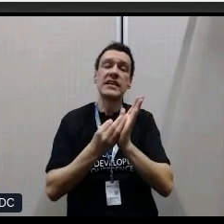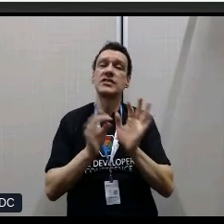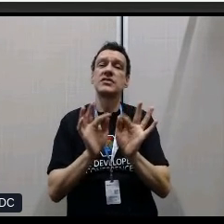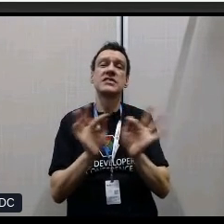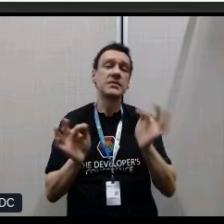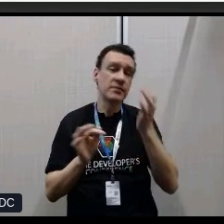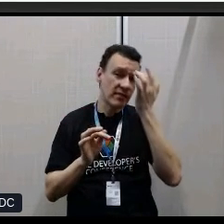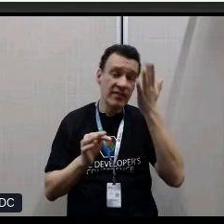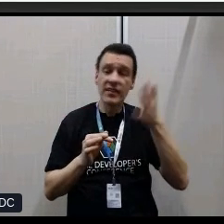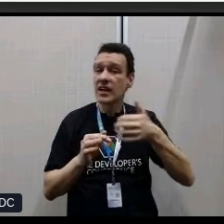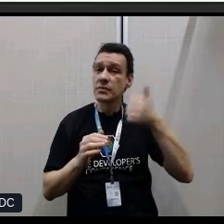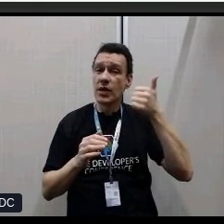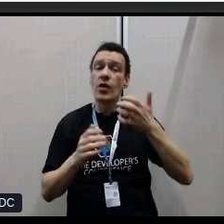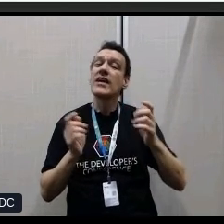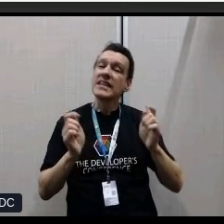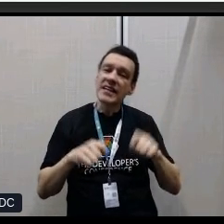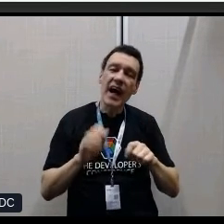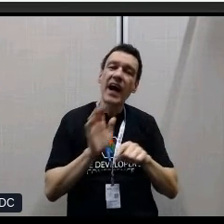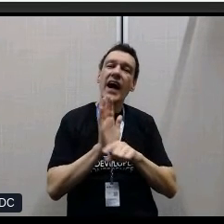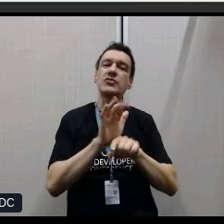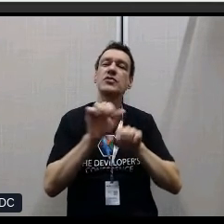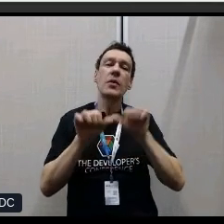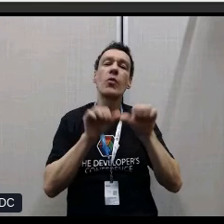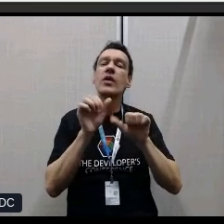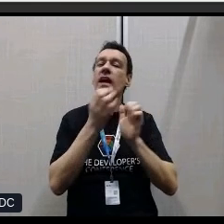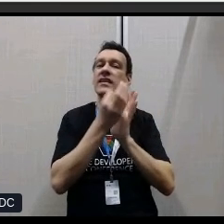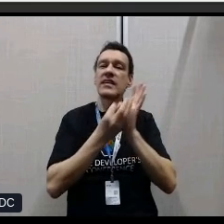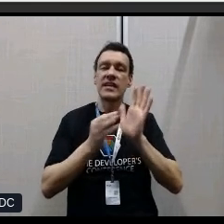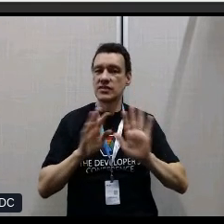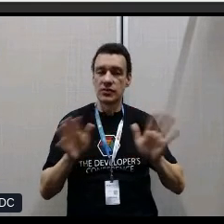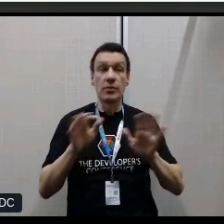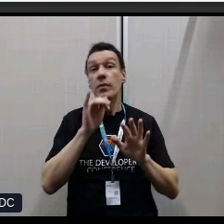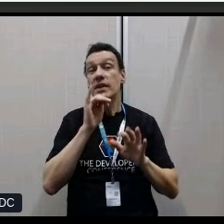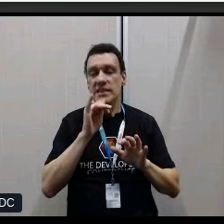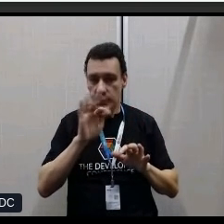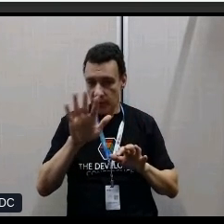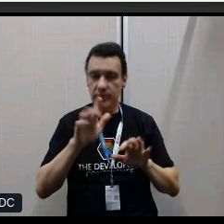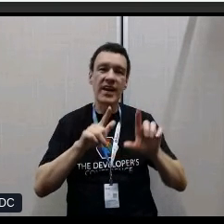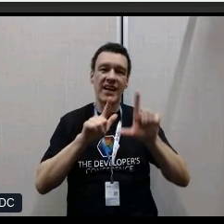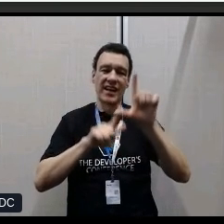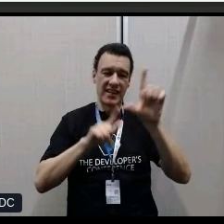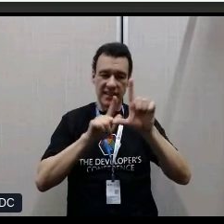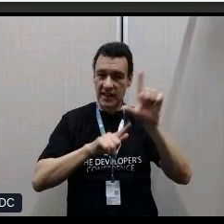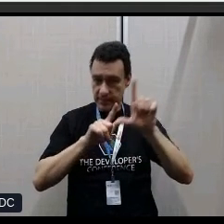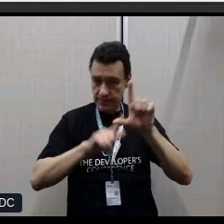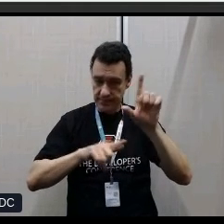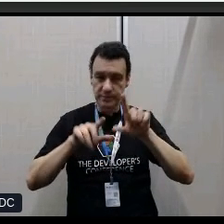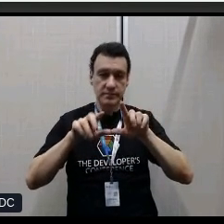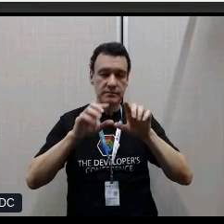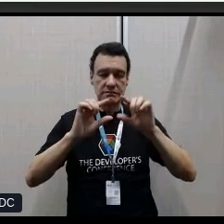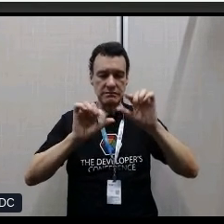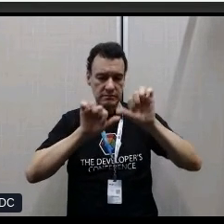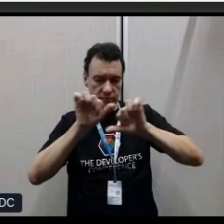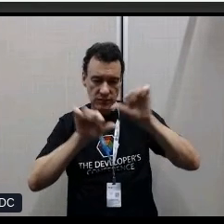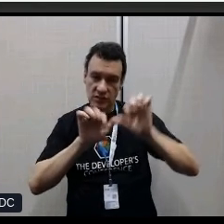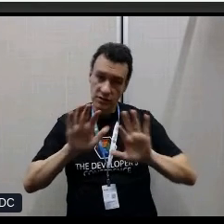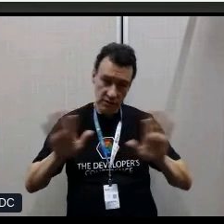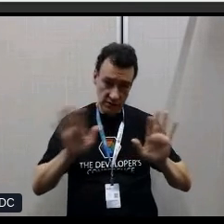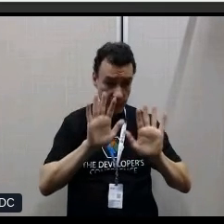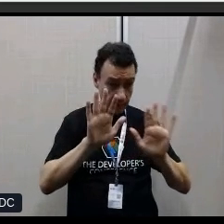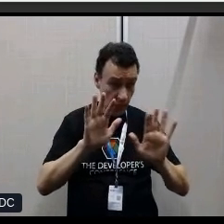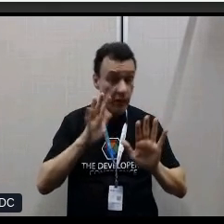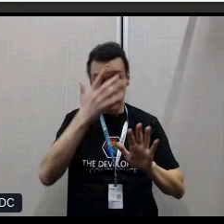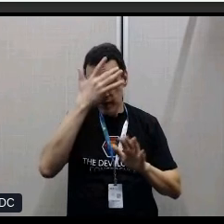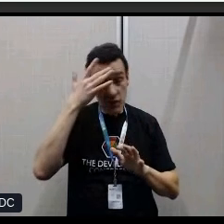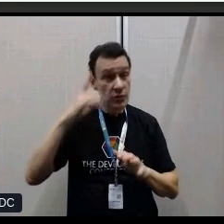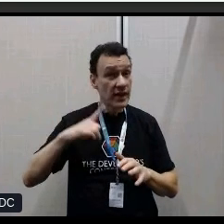primeira recomendação em relação a tipos de fonte. Pessoas com dislexia, no geral, novamente, a gente está generalizando para tirar as